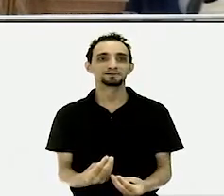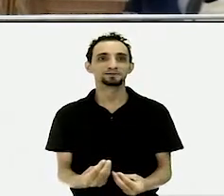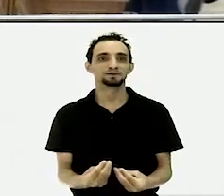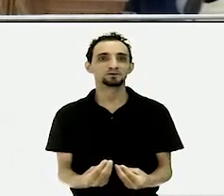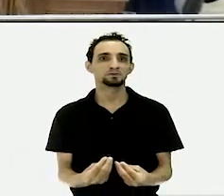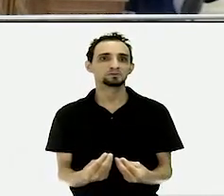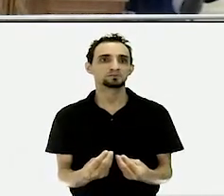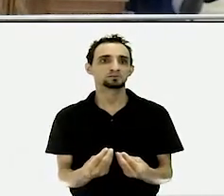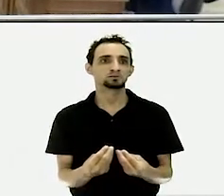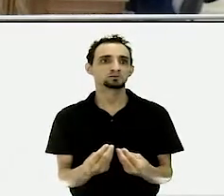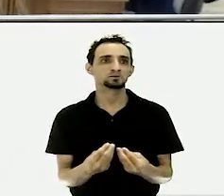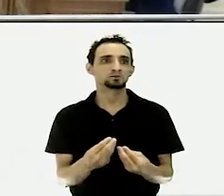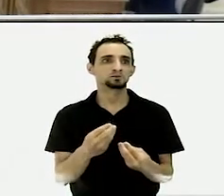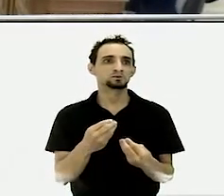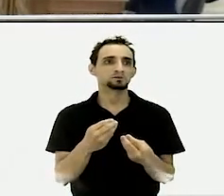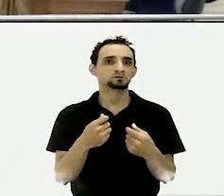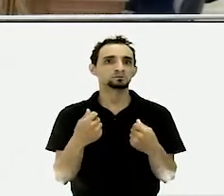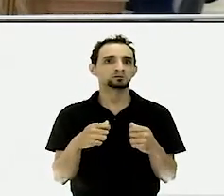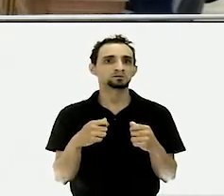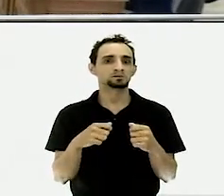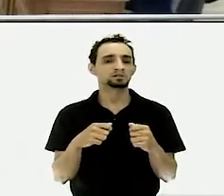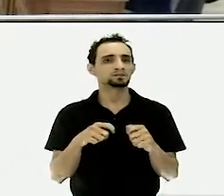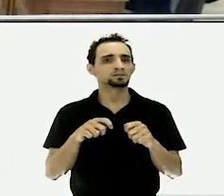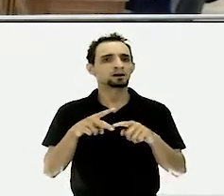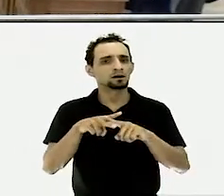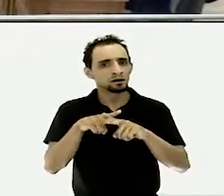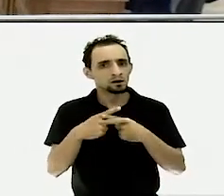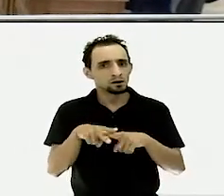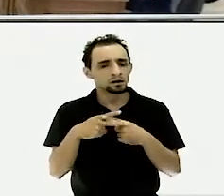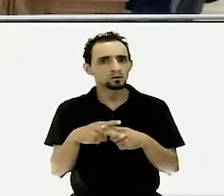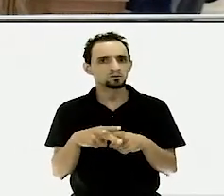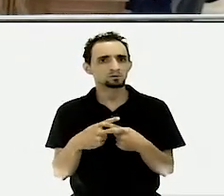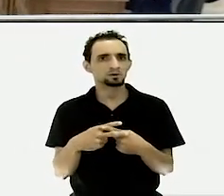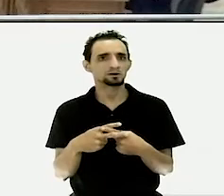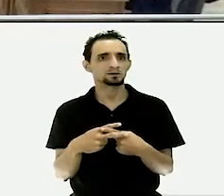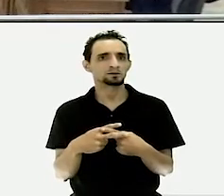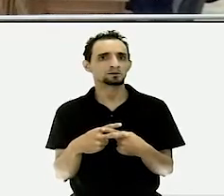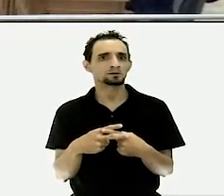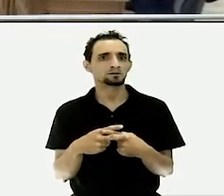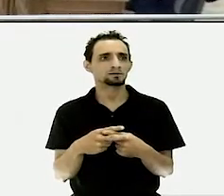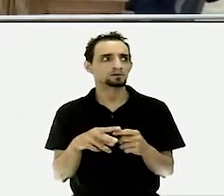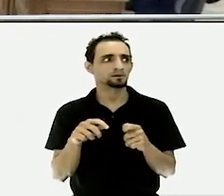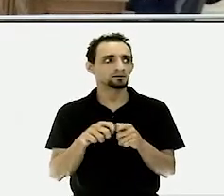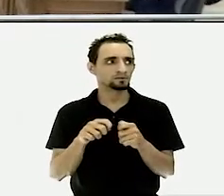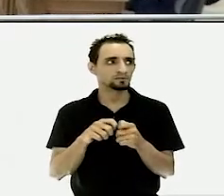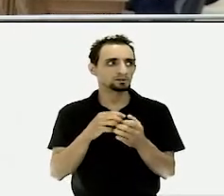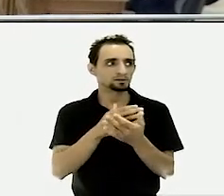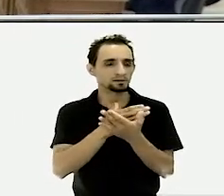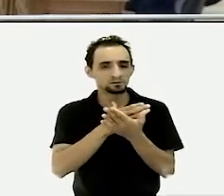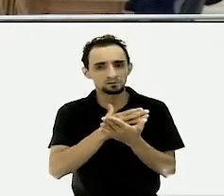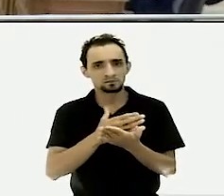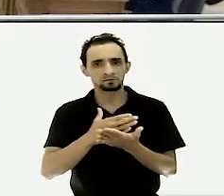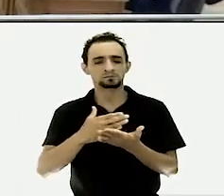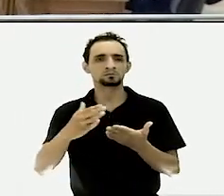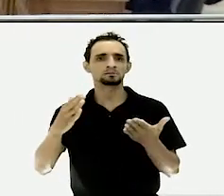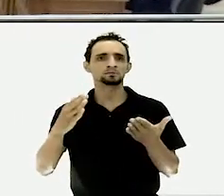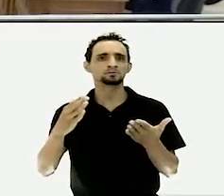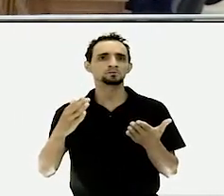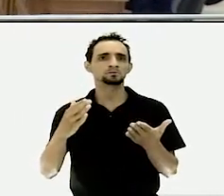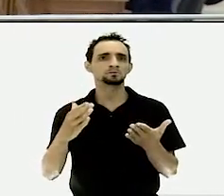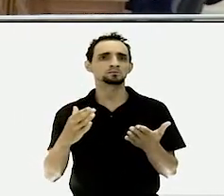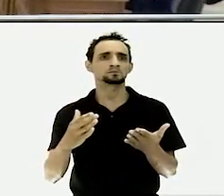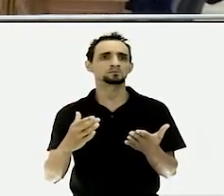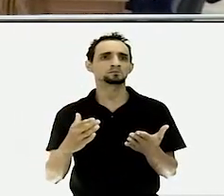um local mais adequado para receber a população. Até falei, ó, faz os trailers, faz o estacionamento de 45